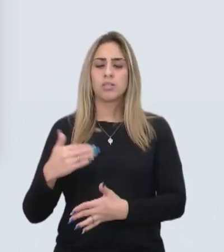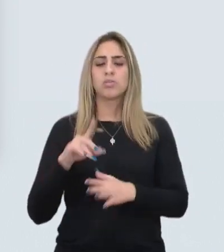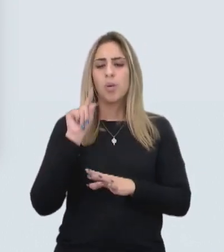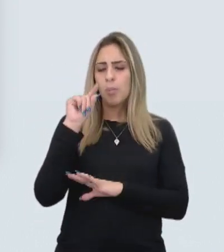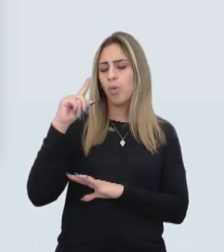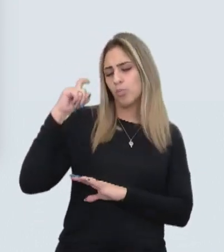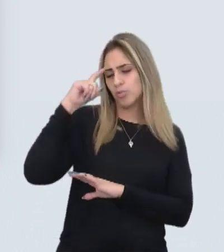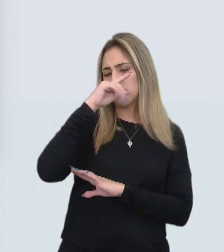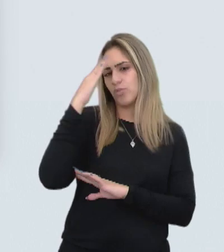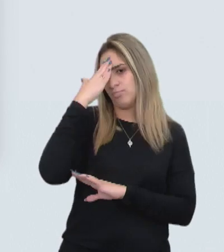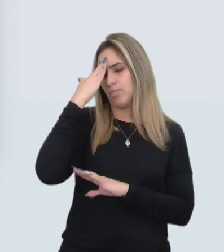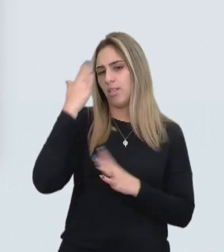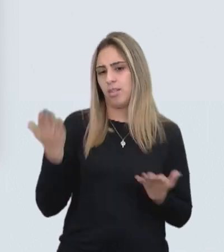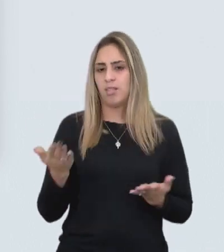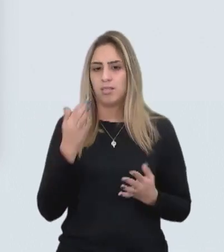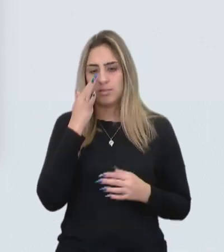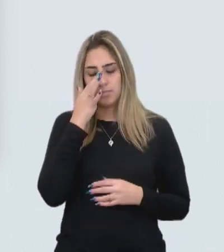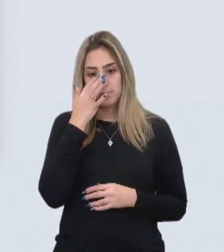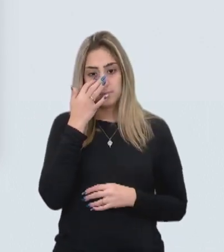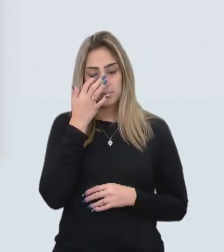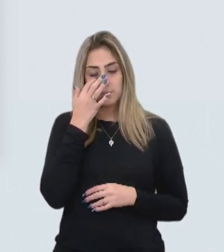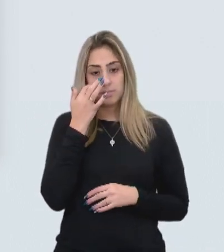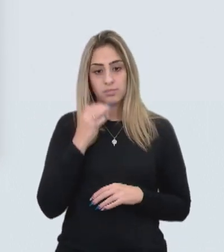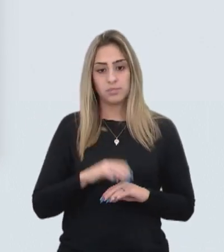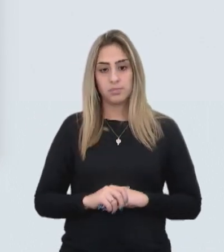pouco difícil de entender, né, o que está acontecendo.